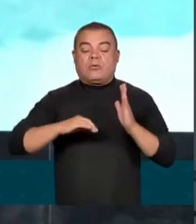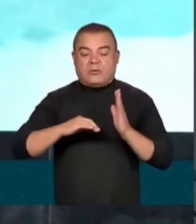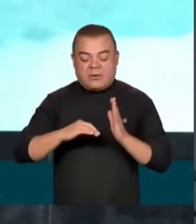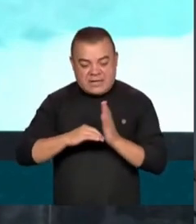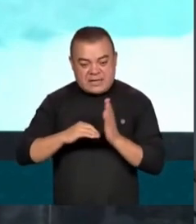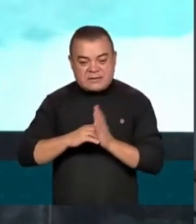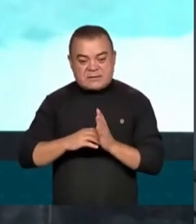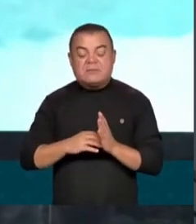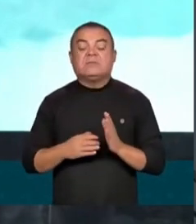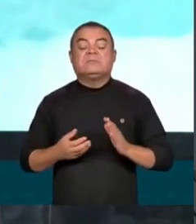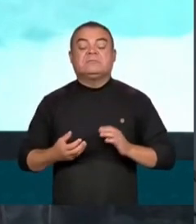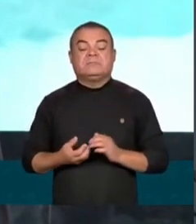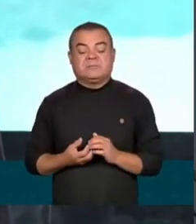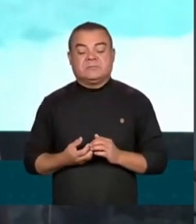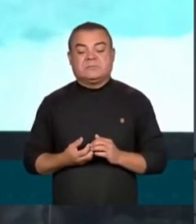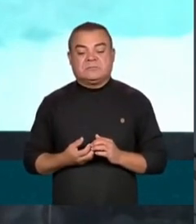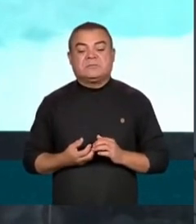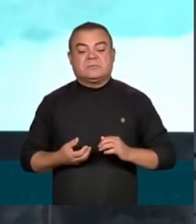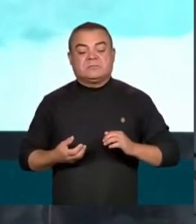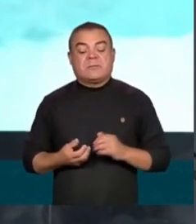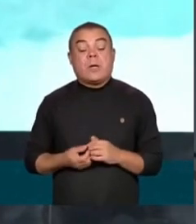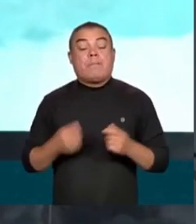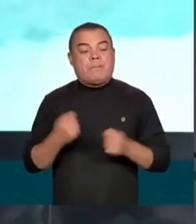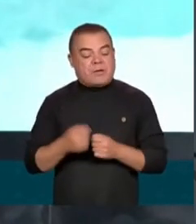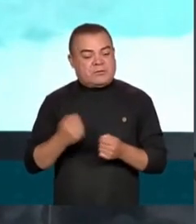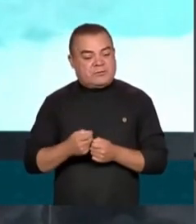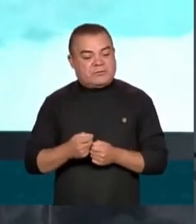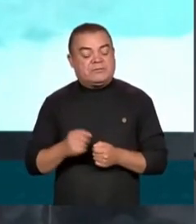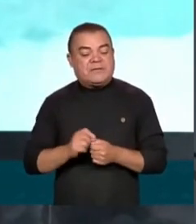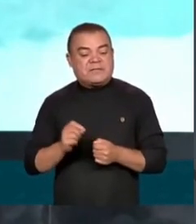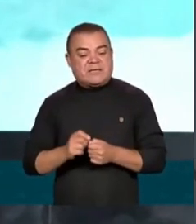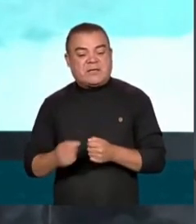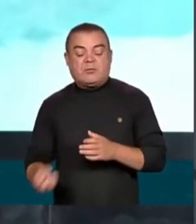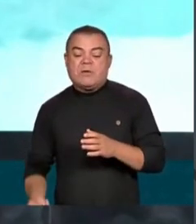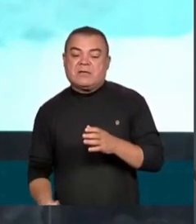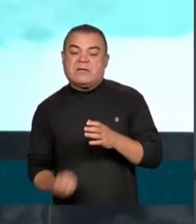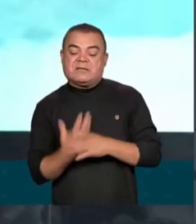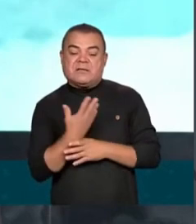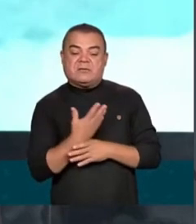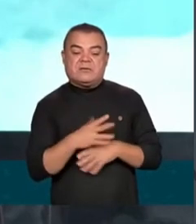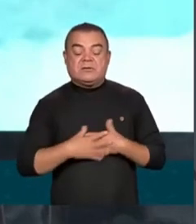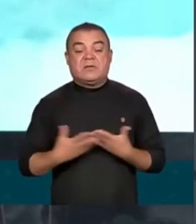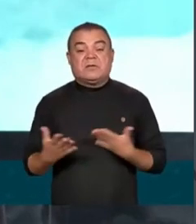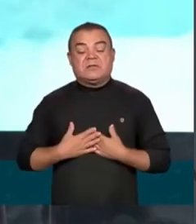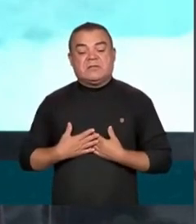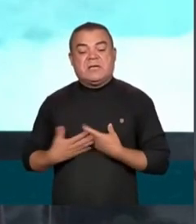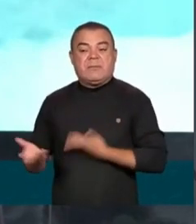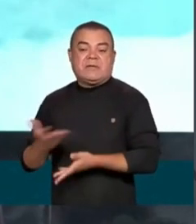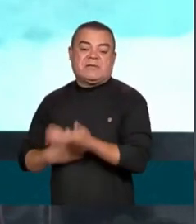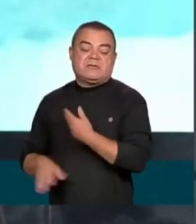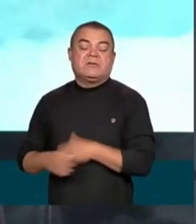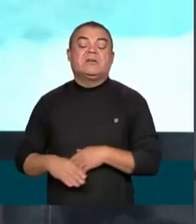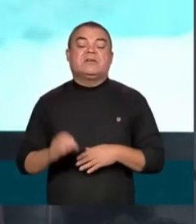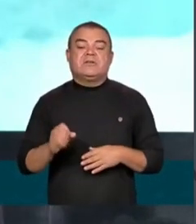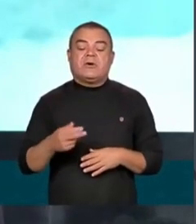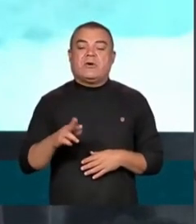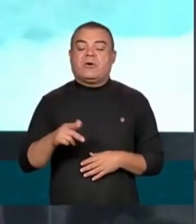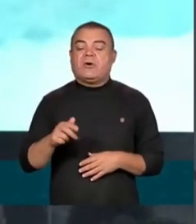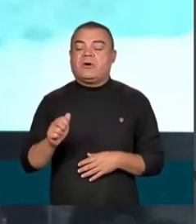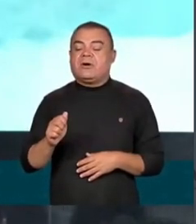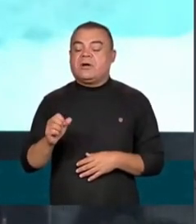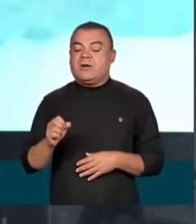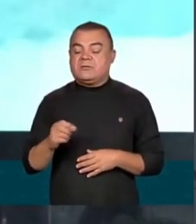inclusive com que outras medidas Provisórias de criação de órgãos de remanejamento de órgãos podem incorporadas a essa